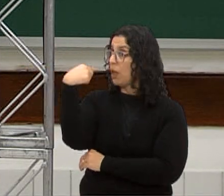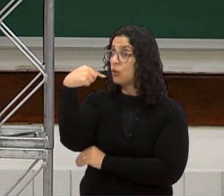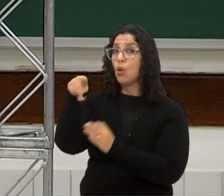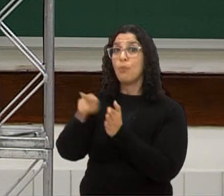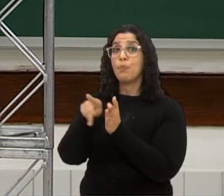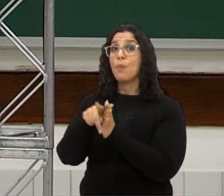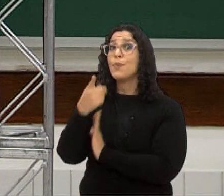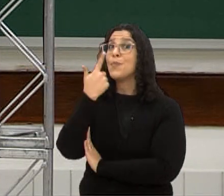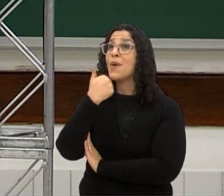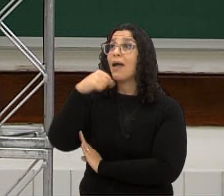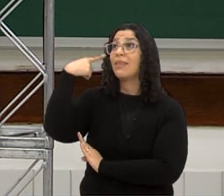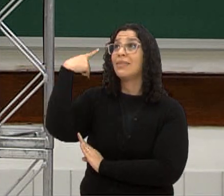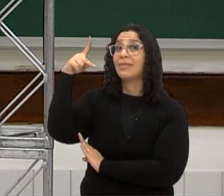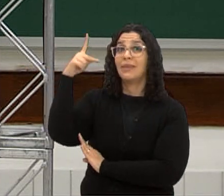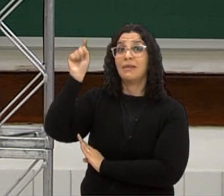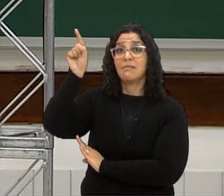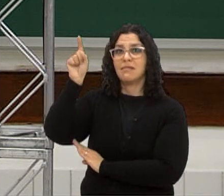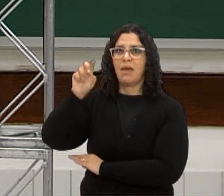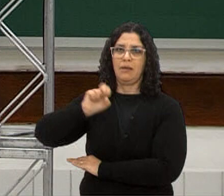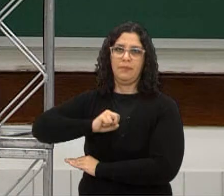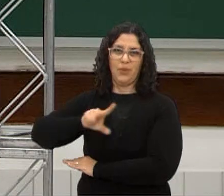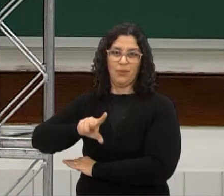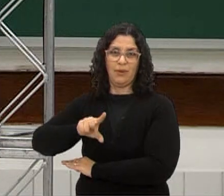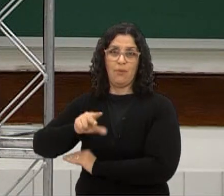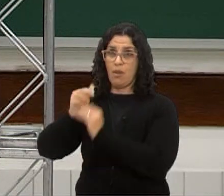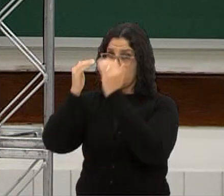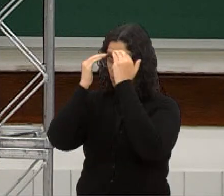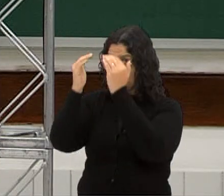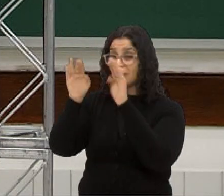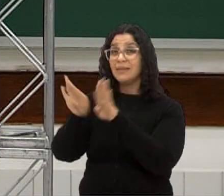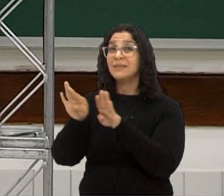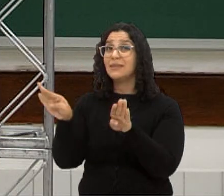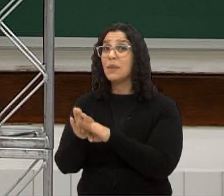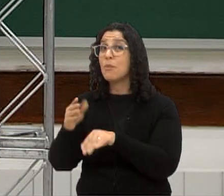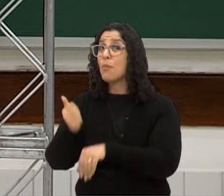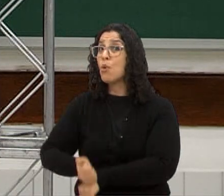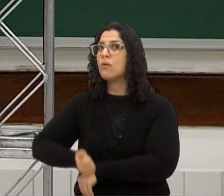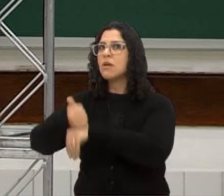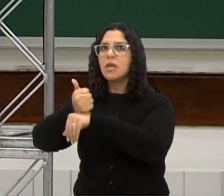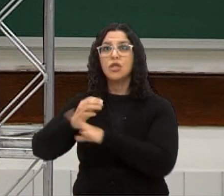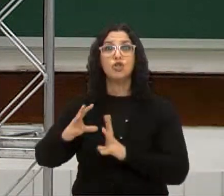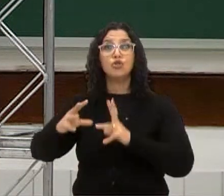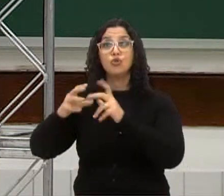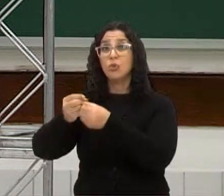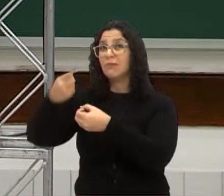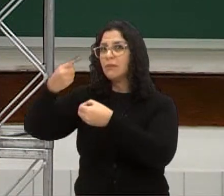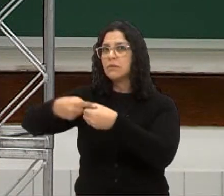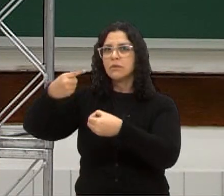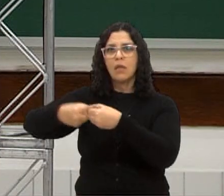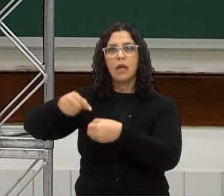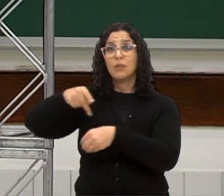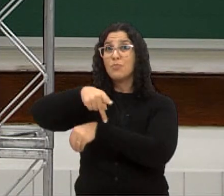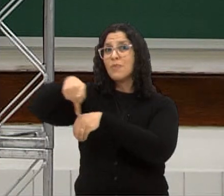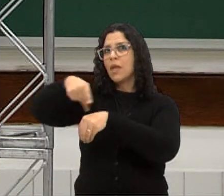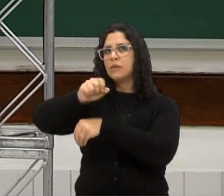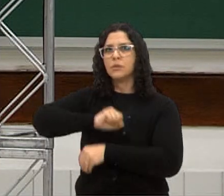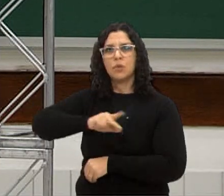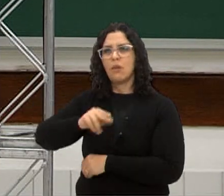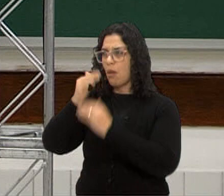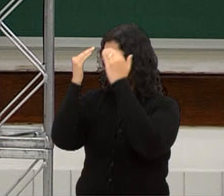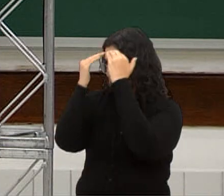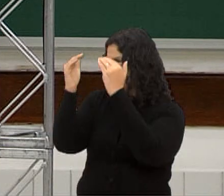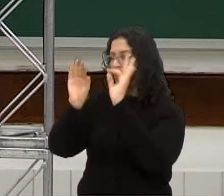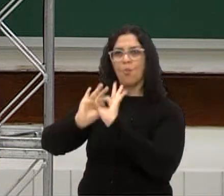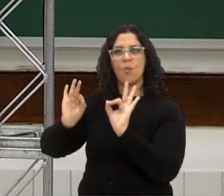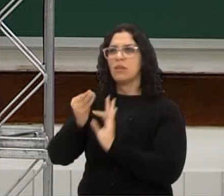seu pai, Dom João VI. Ele estava desobedecendo uma ordem de Portugal, da metrópole. E o que vai